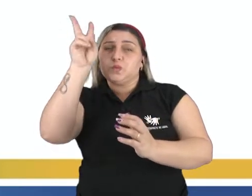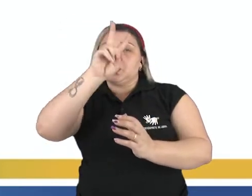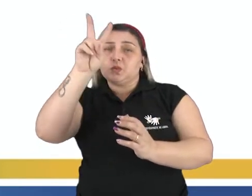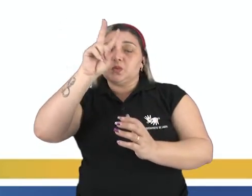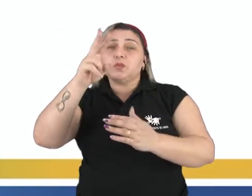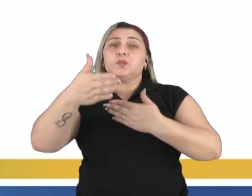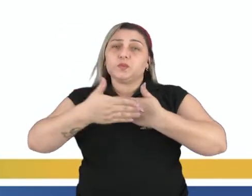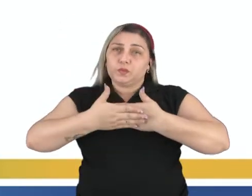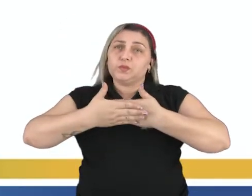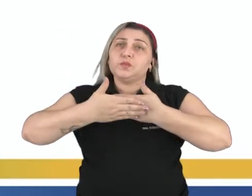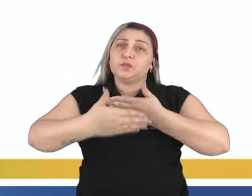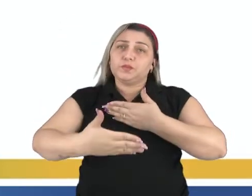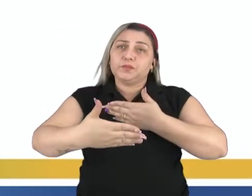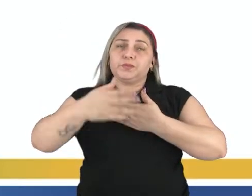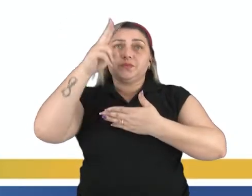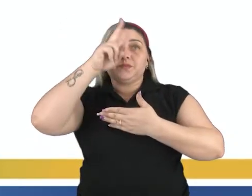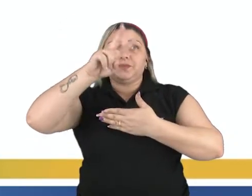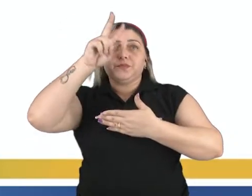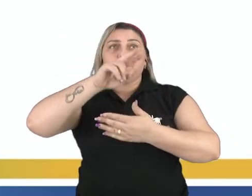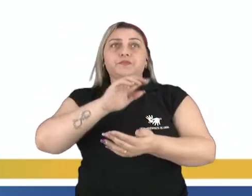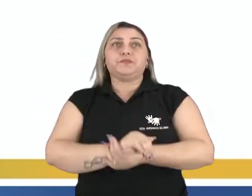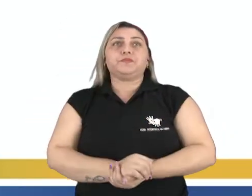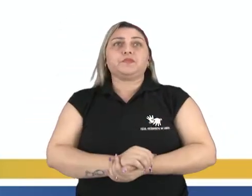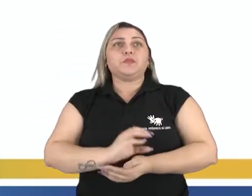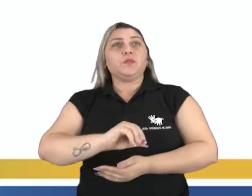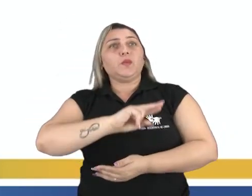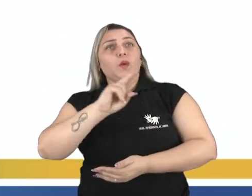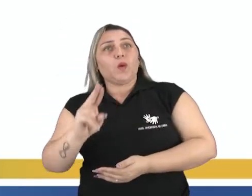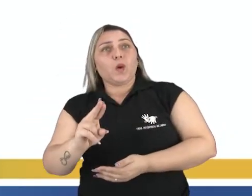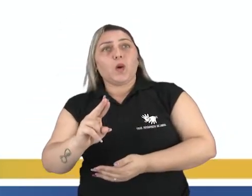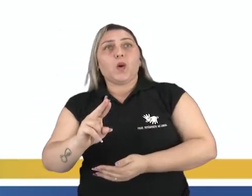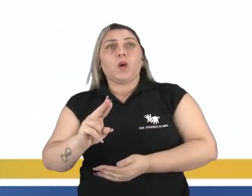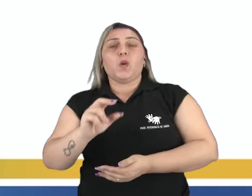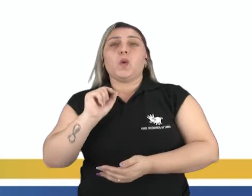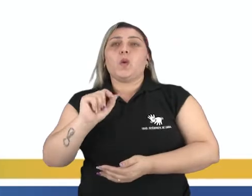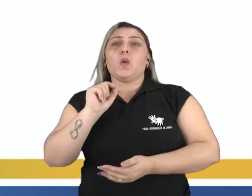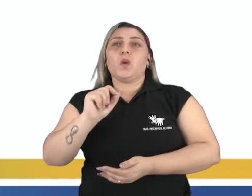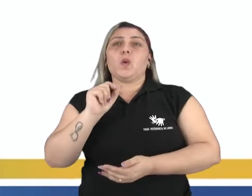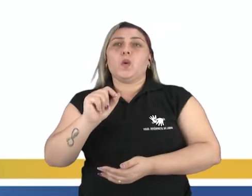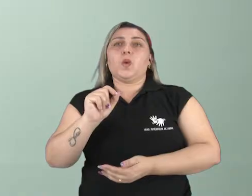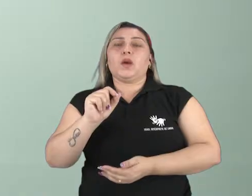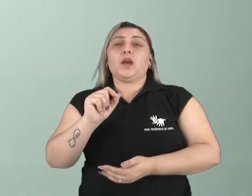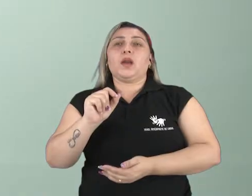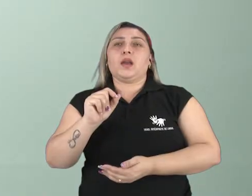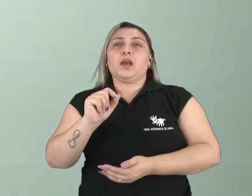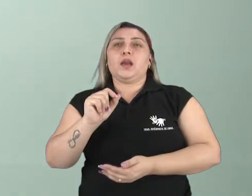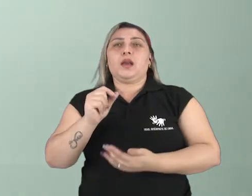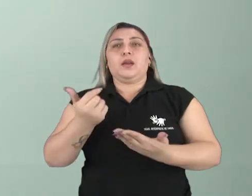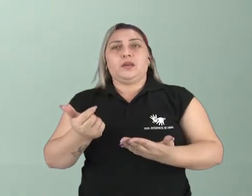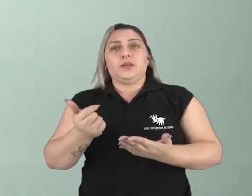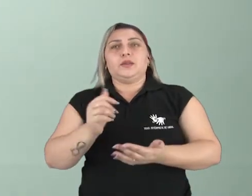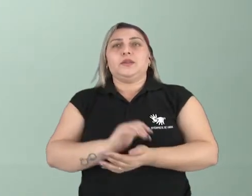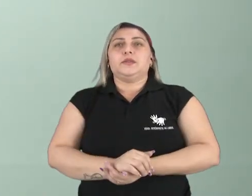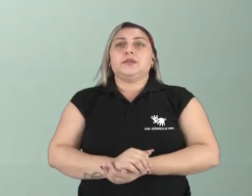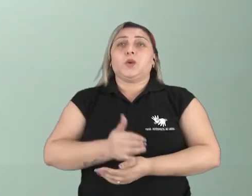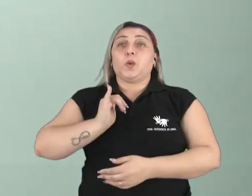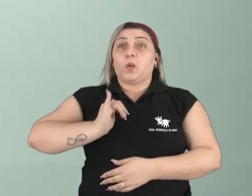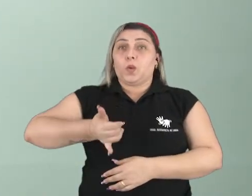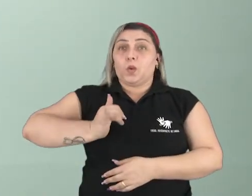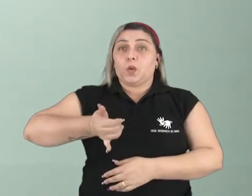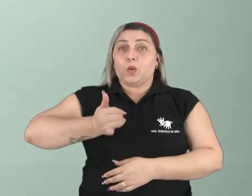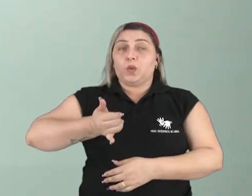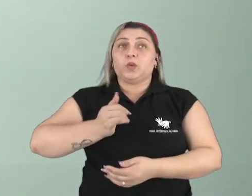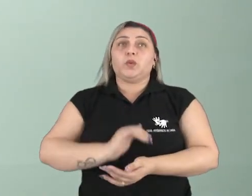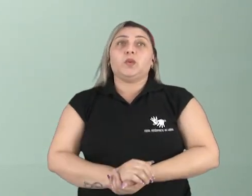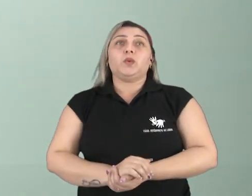vai partir desse ponto de contar histórias ou ou apresentar o que ali uma narrativa narrativa